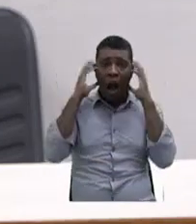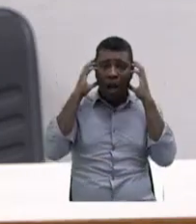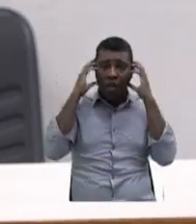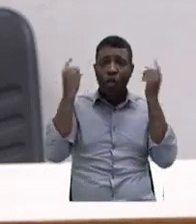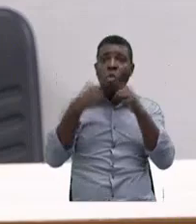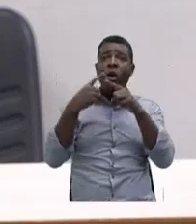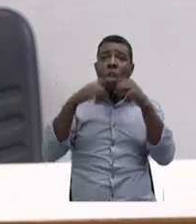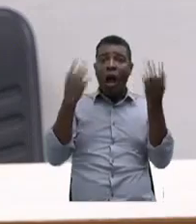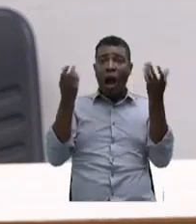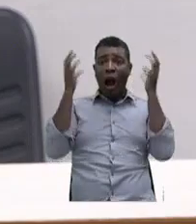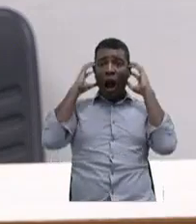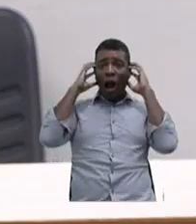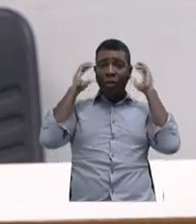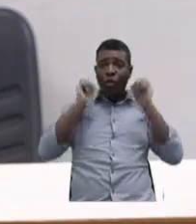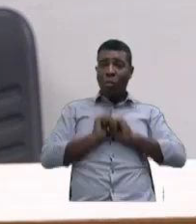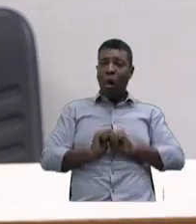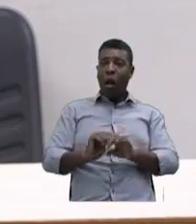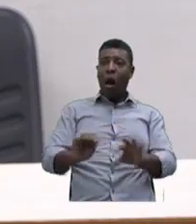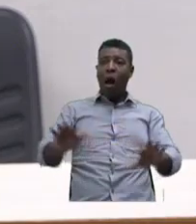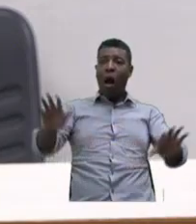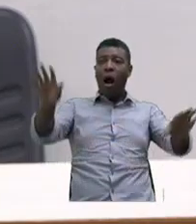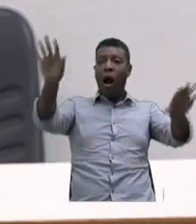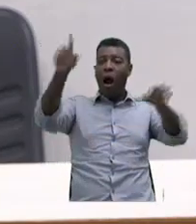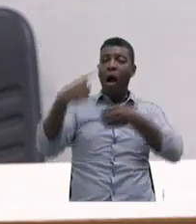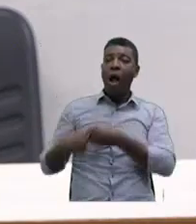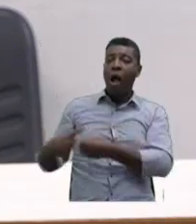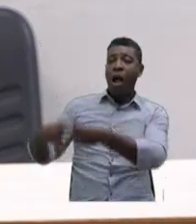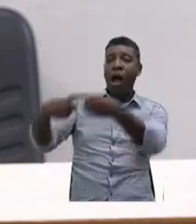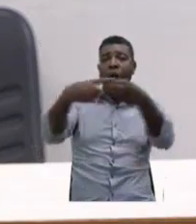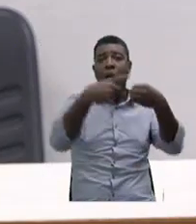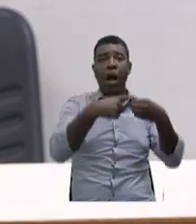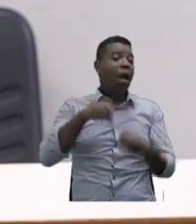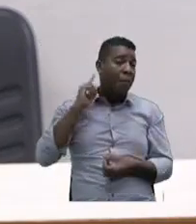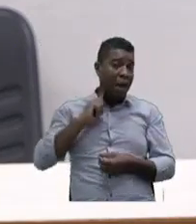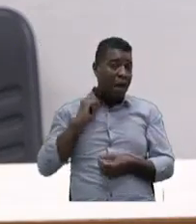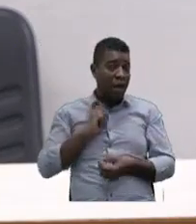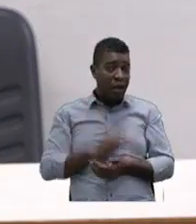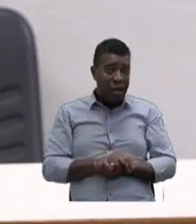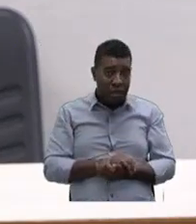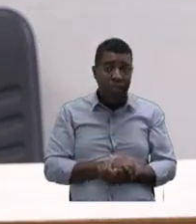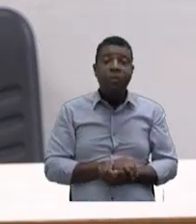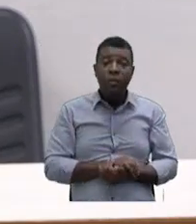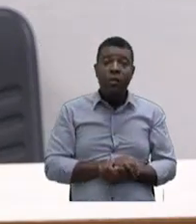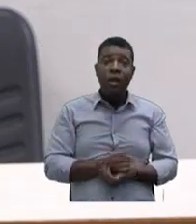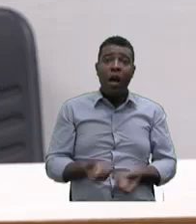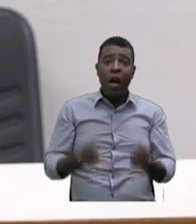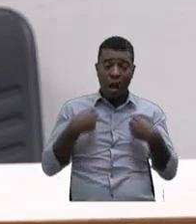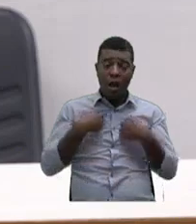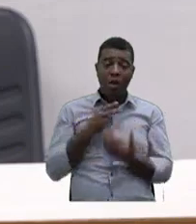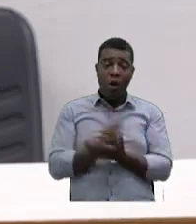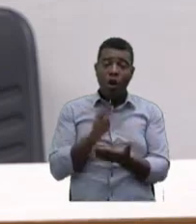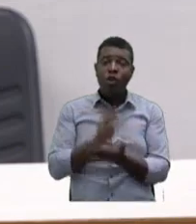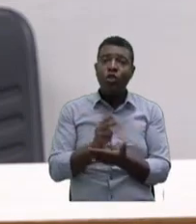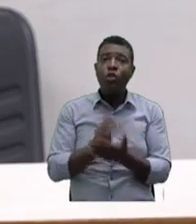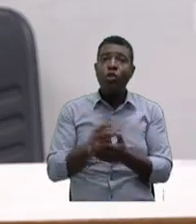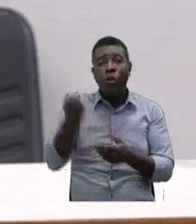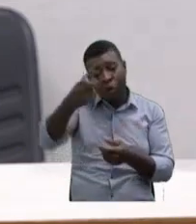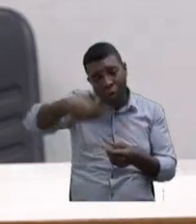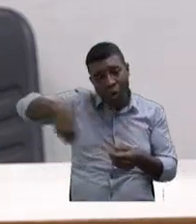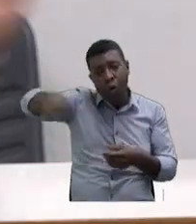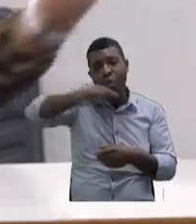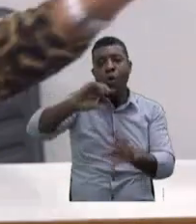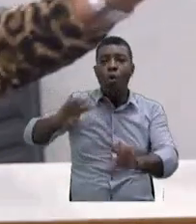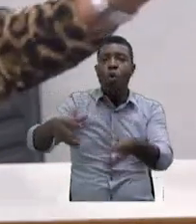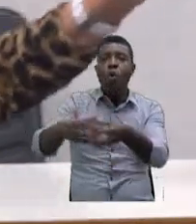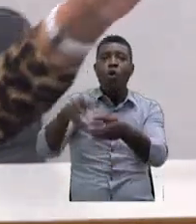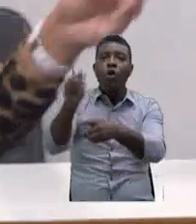muito grande no interior de Minas Gerais, falando da necessidade, e continuo contando imensamente com a rede de